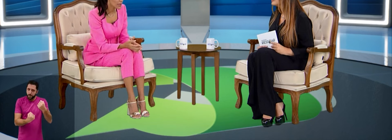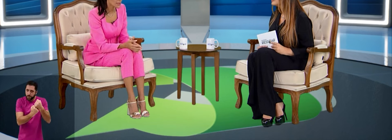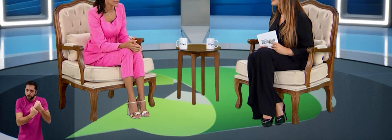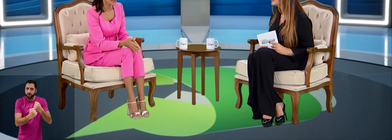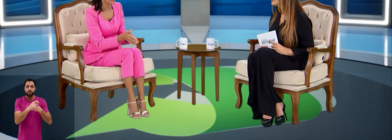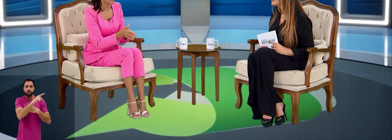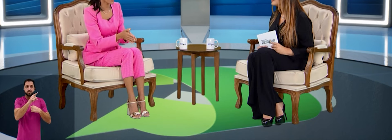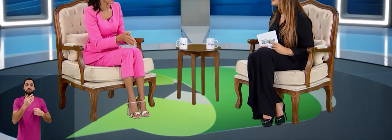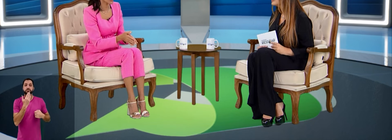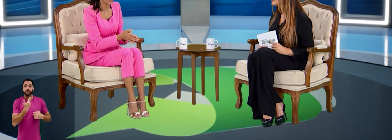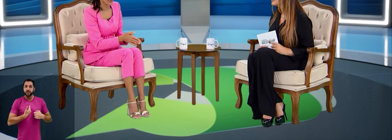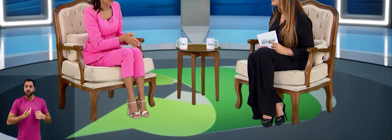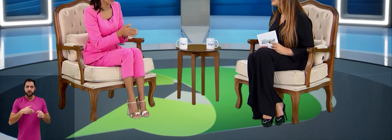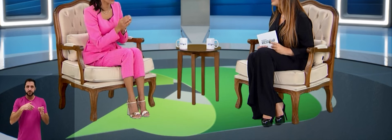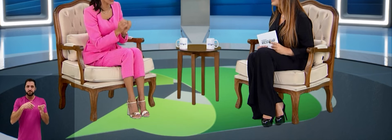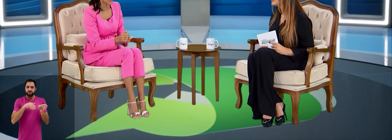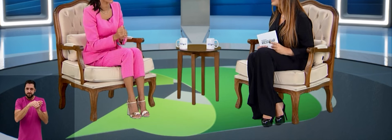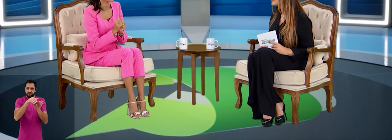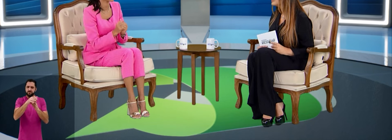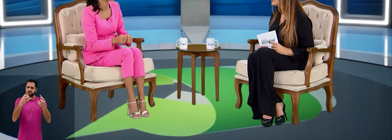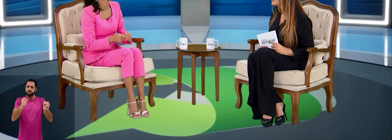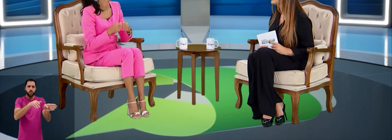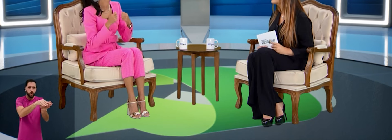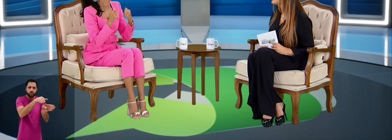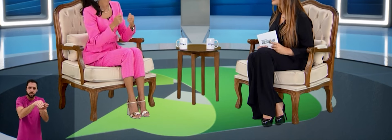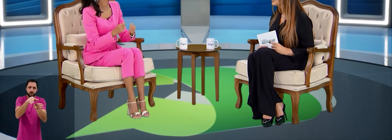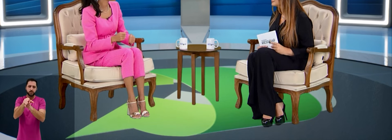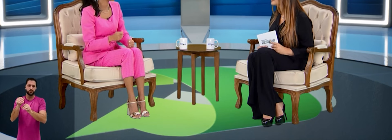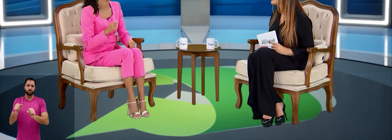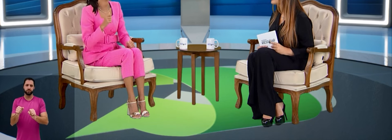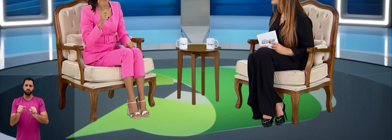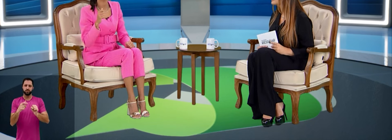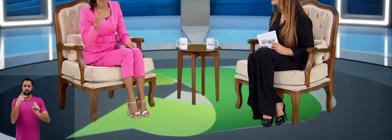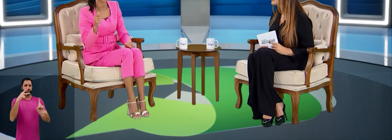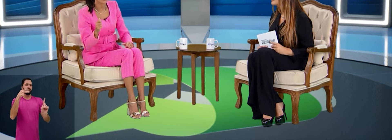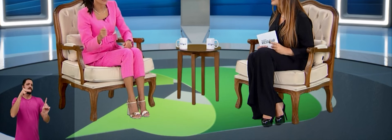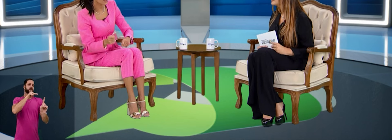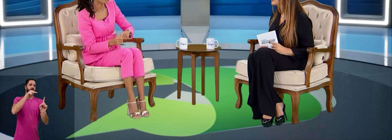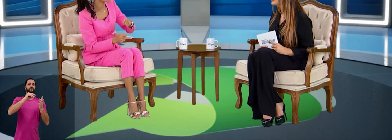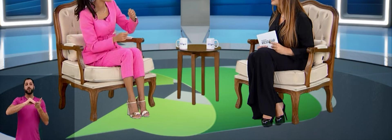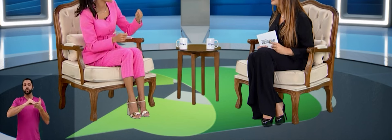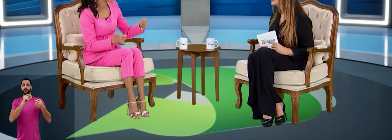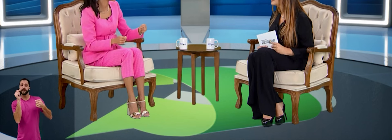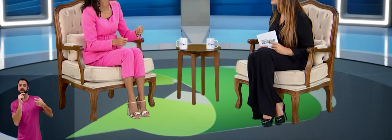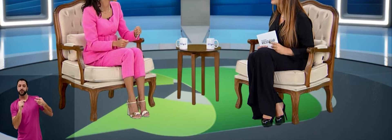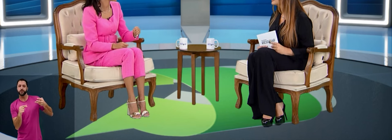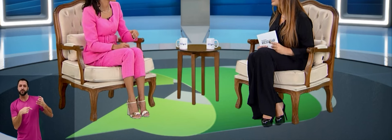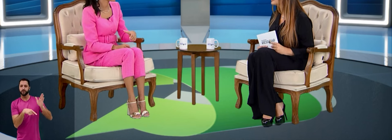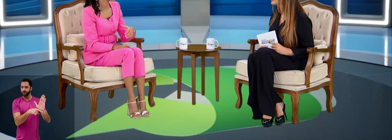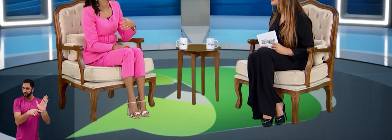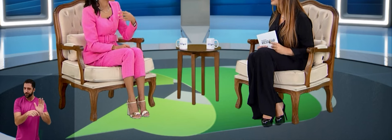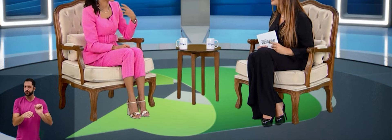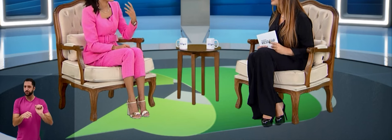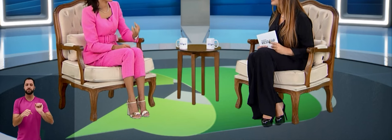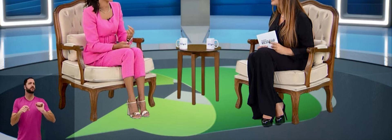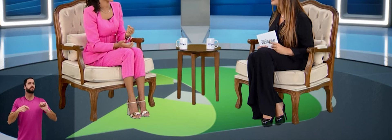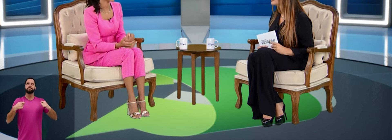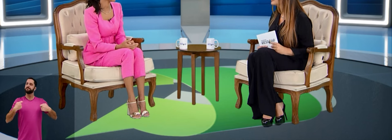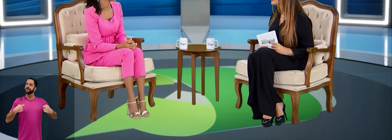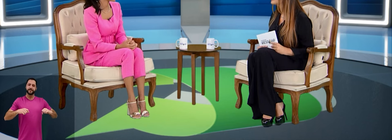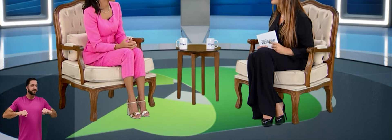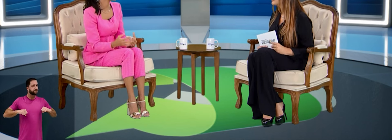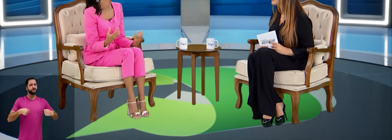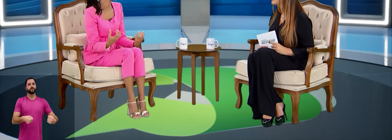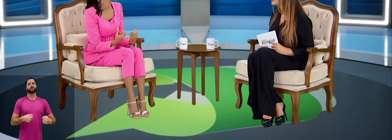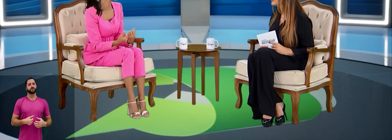muito as mulheres. Elas me pedem conselhos. Eu vou lá, respondo. Falo, olha, você não está olhando por essa ótica e essa. Mas...